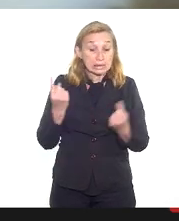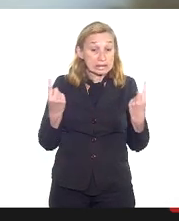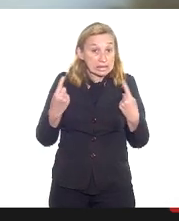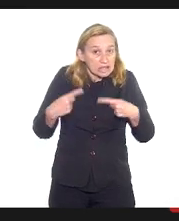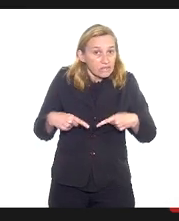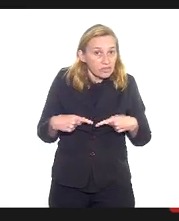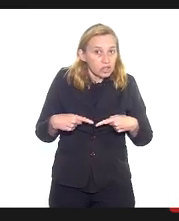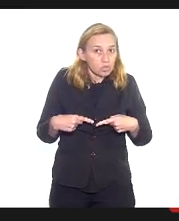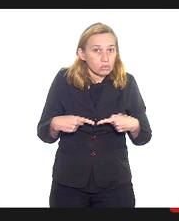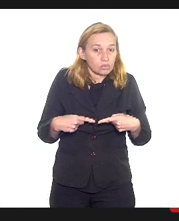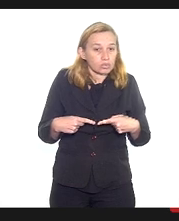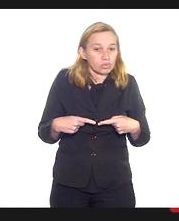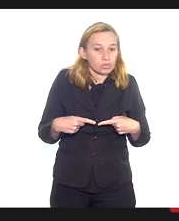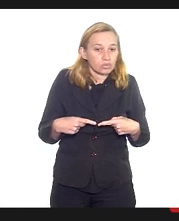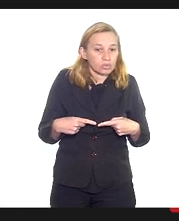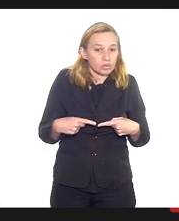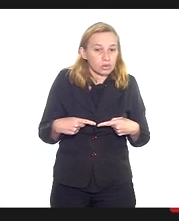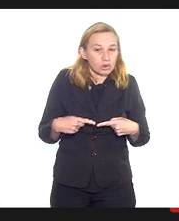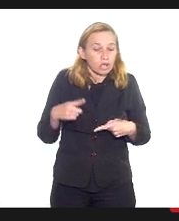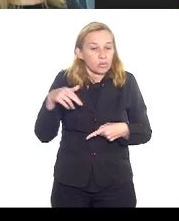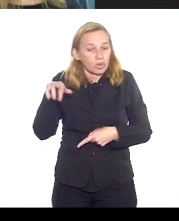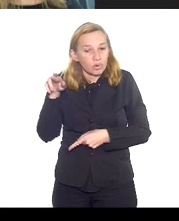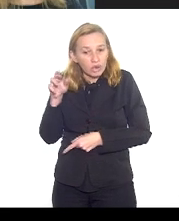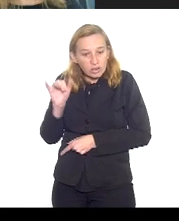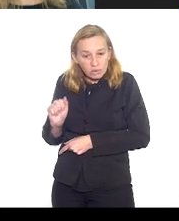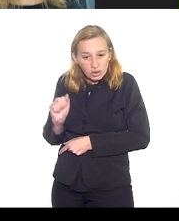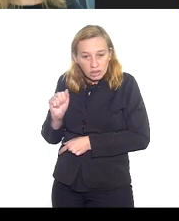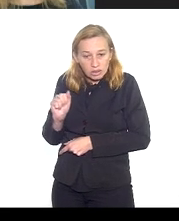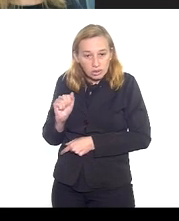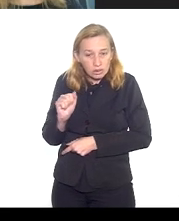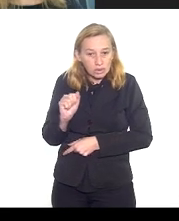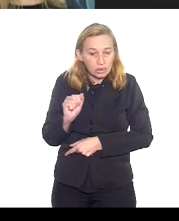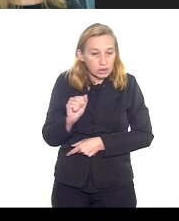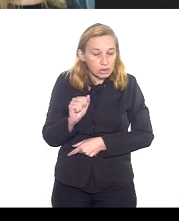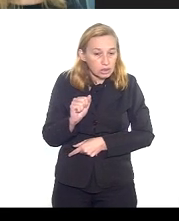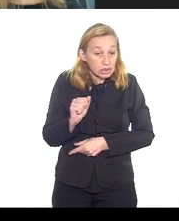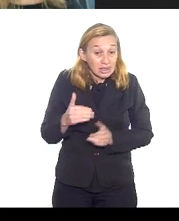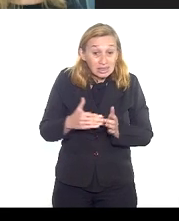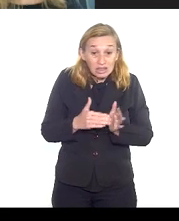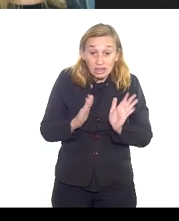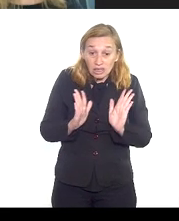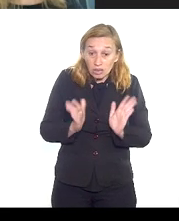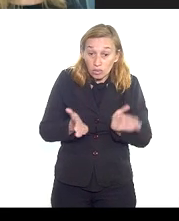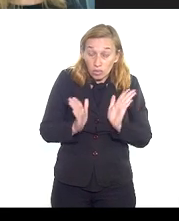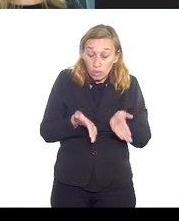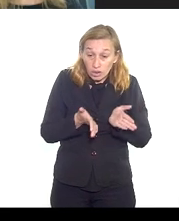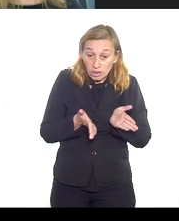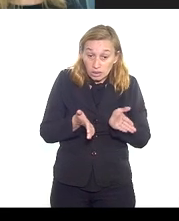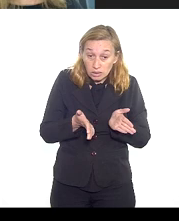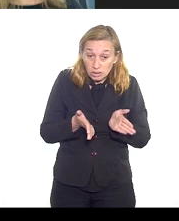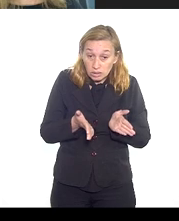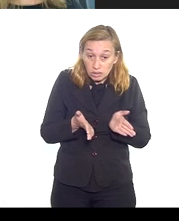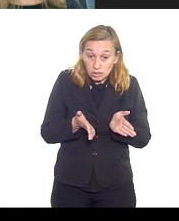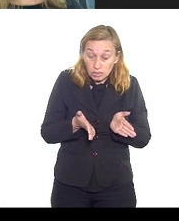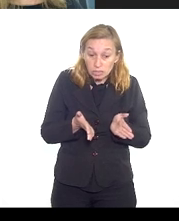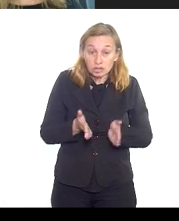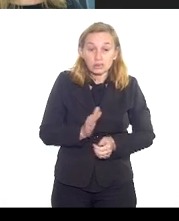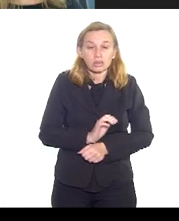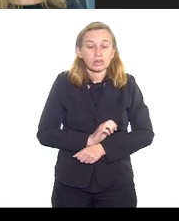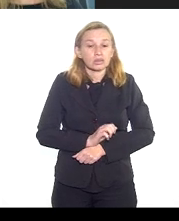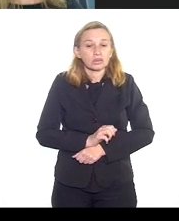desafio a Procuradoria, não, até agora não teve saída,